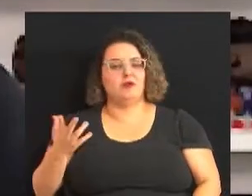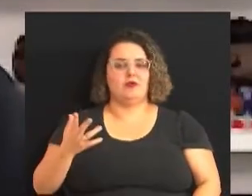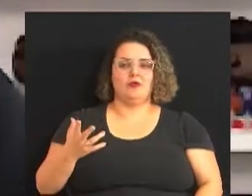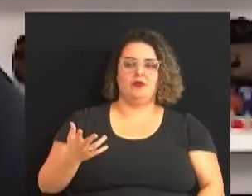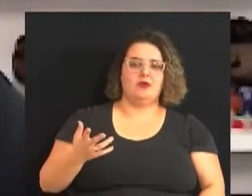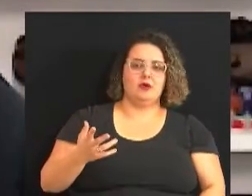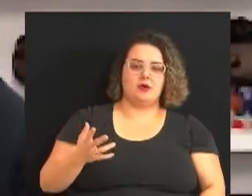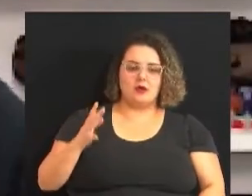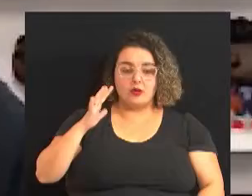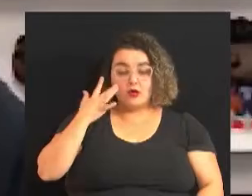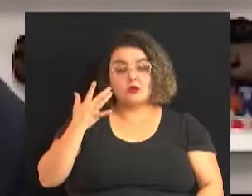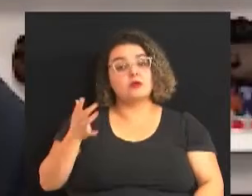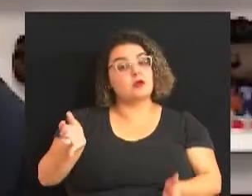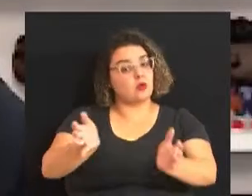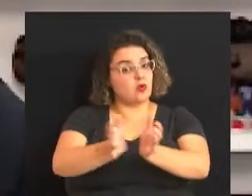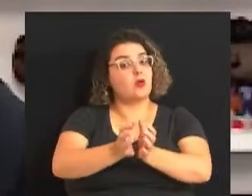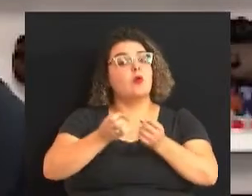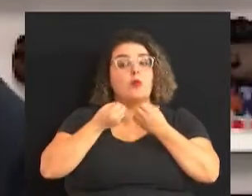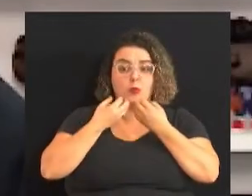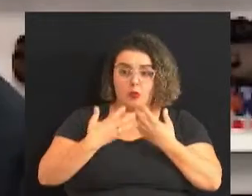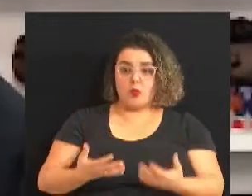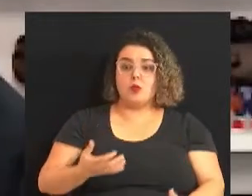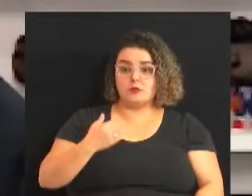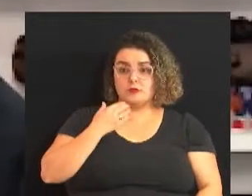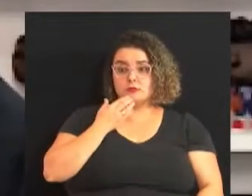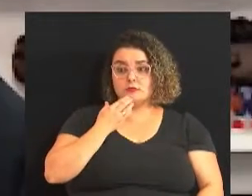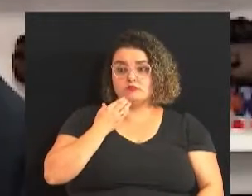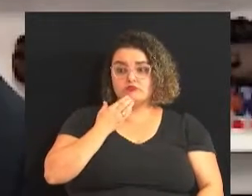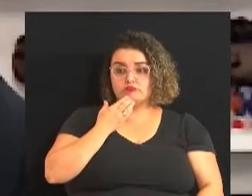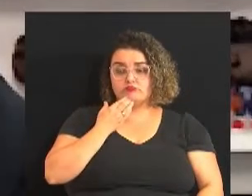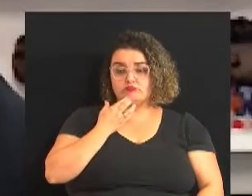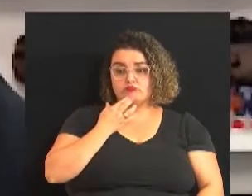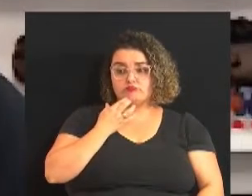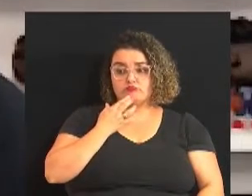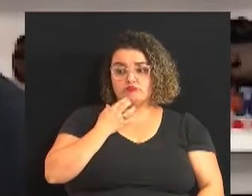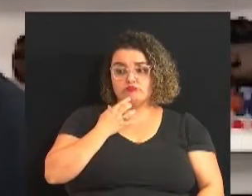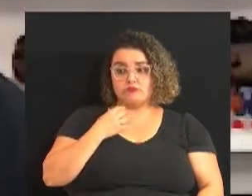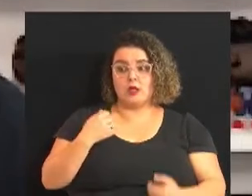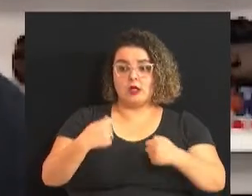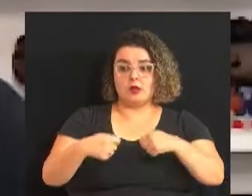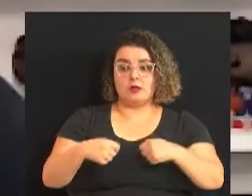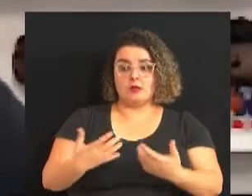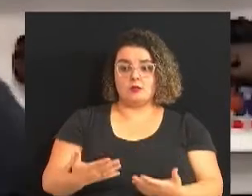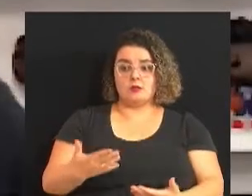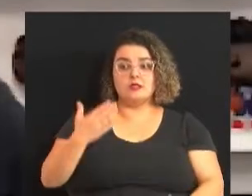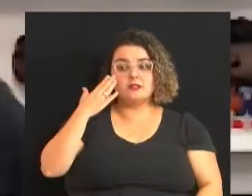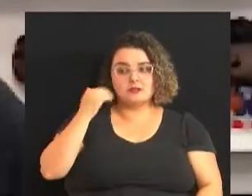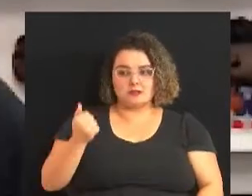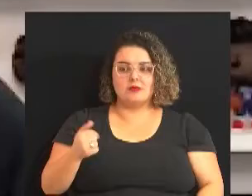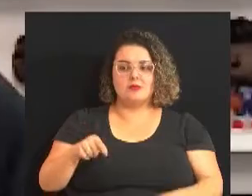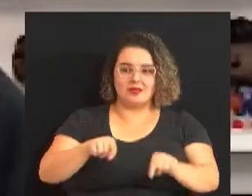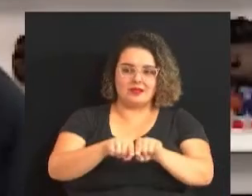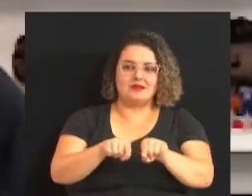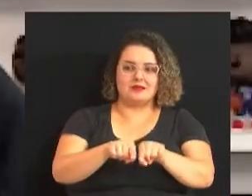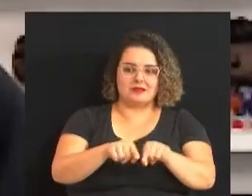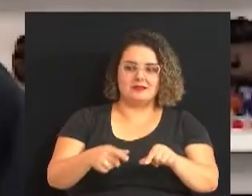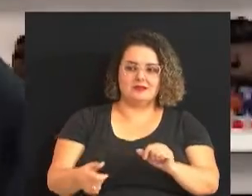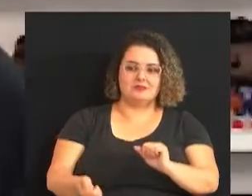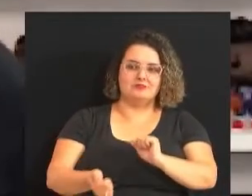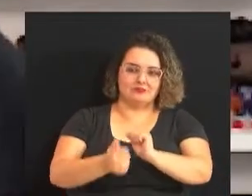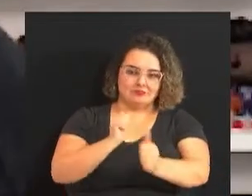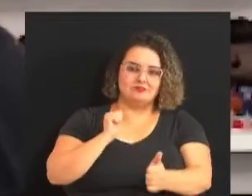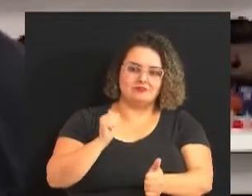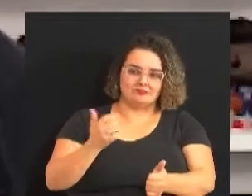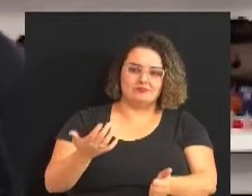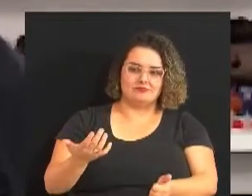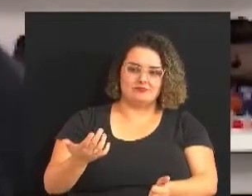time talentoso, é um time que precisa saber também jogar sem